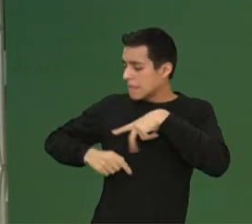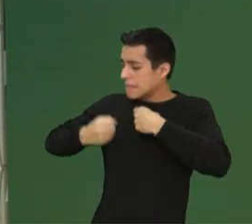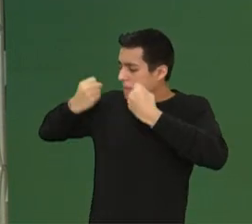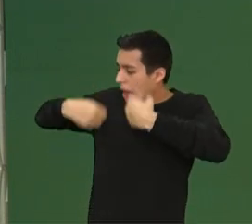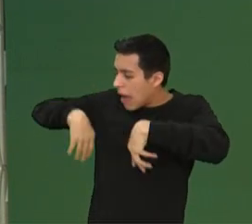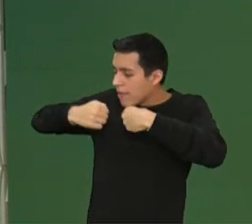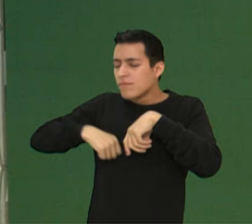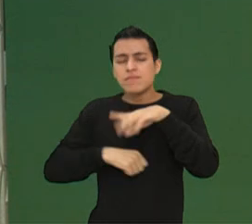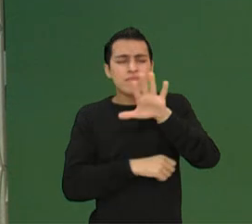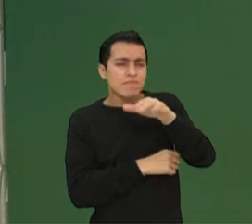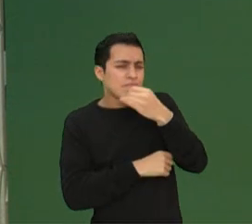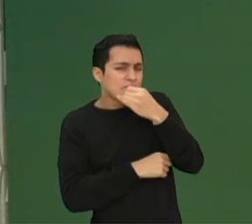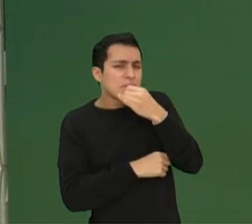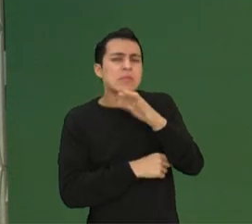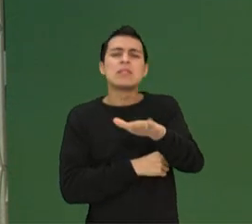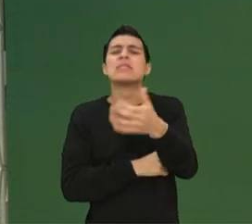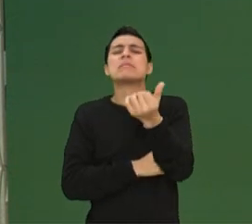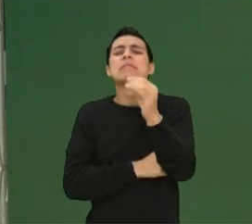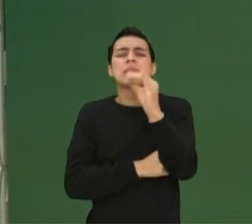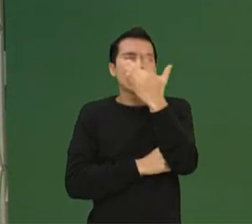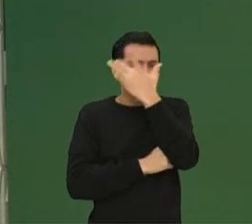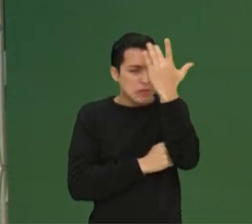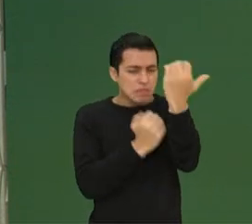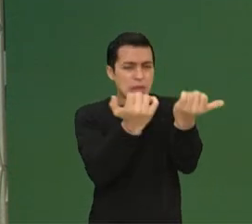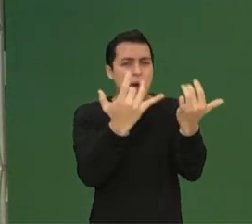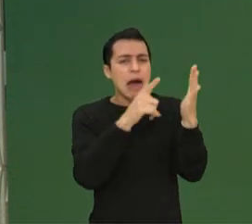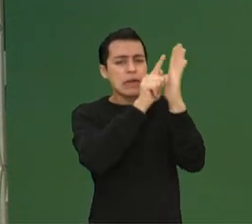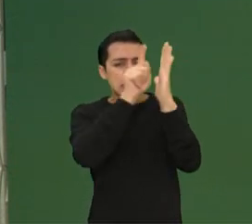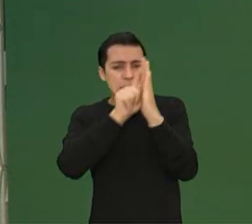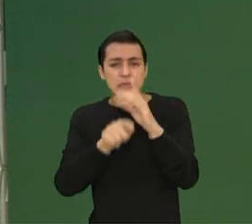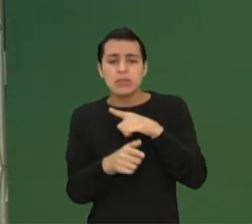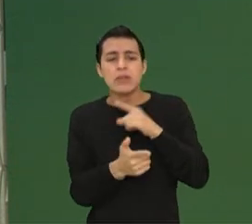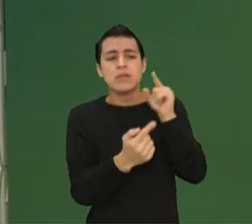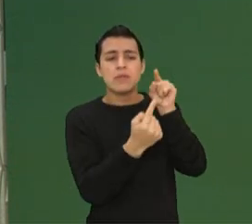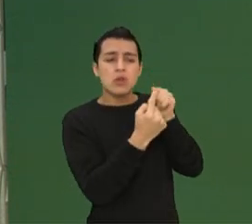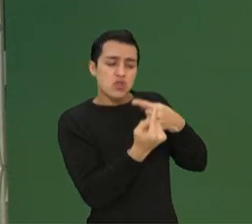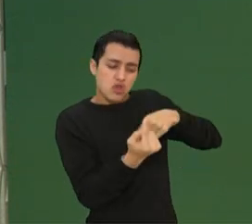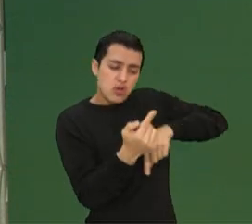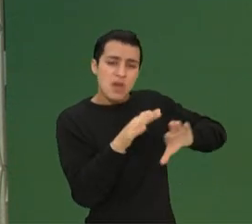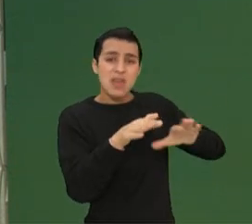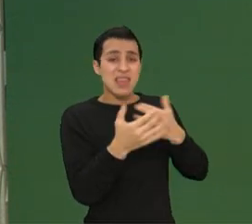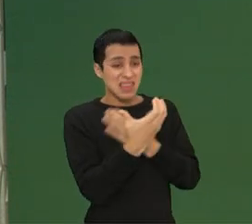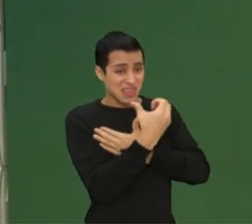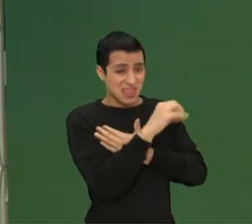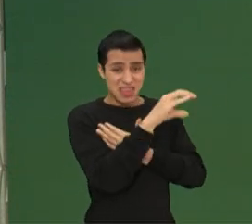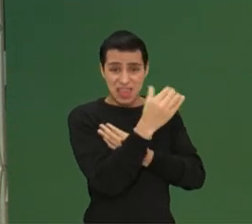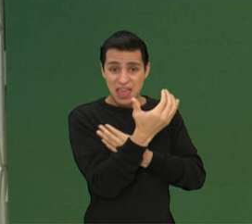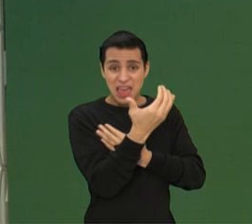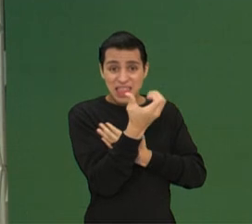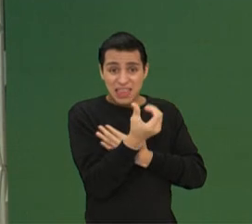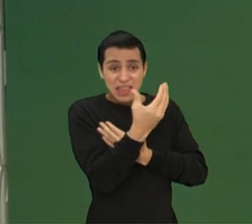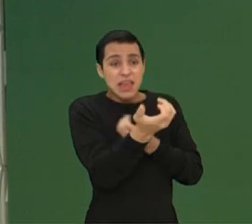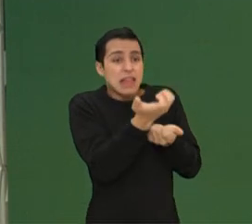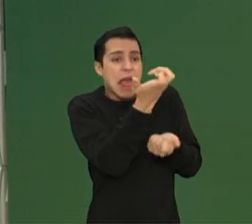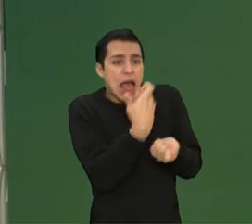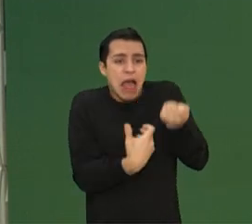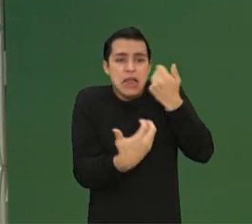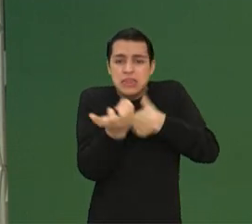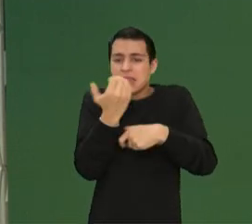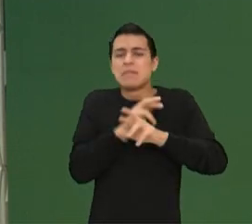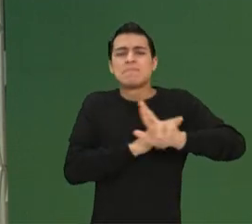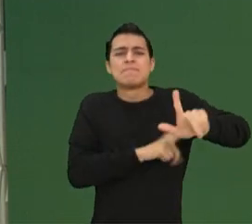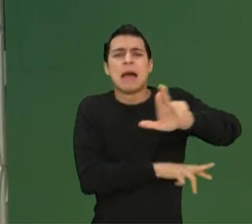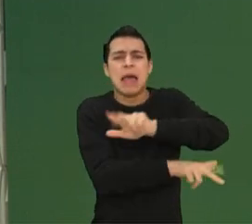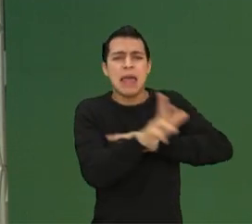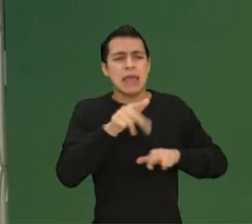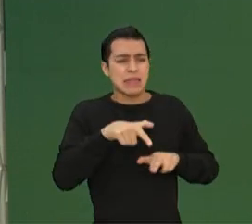Se eu tenho 60 entrevistados e eu tenho uma pergunta subjetiva, eu vou ter 60 comentários diferentes,